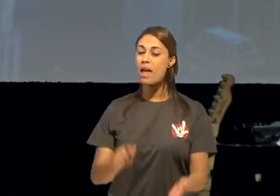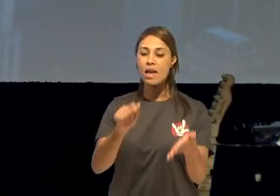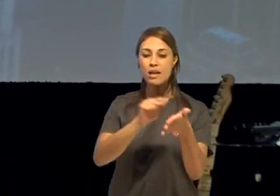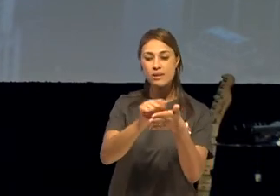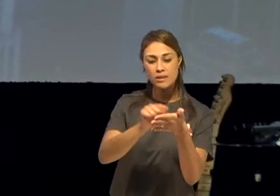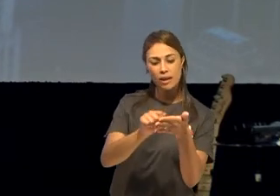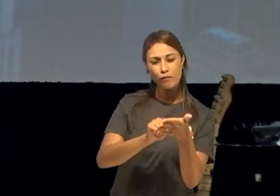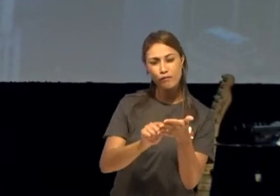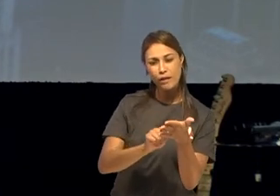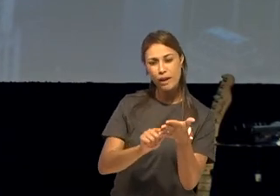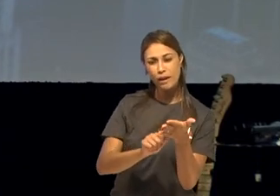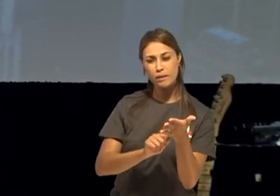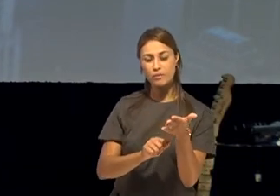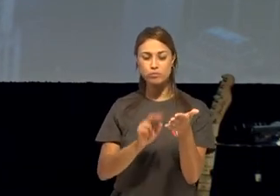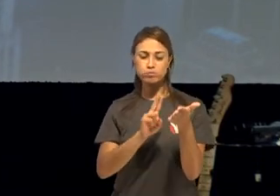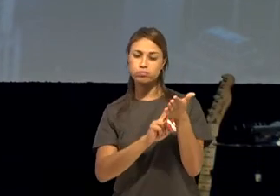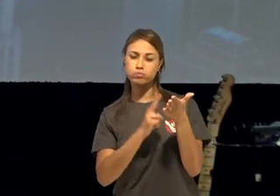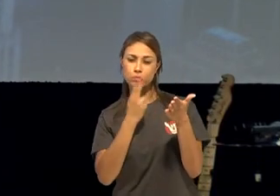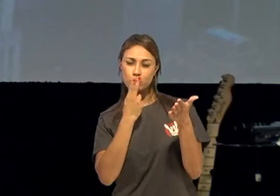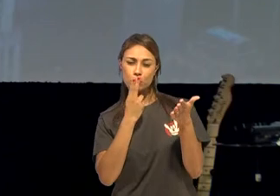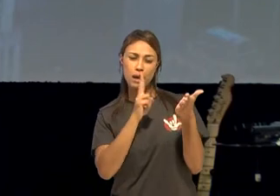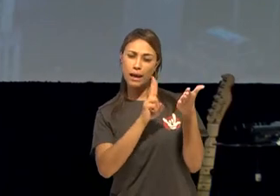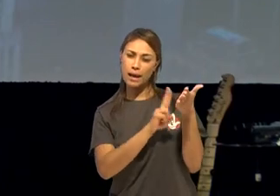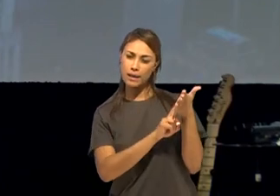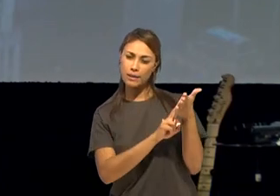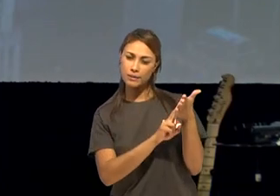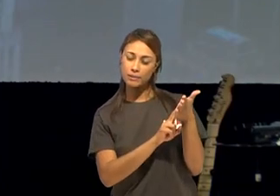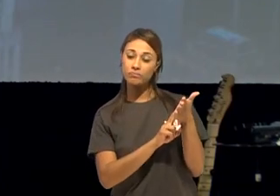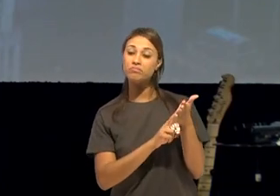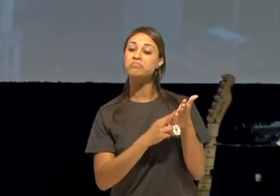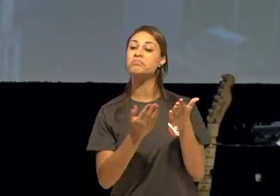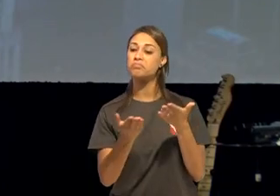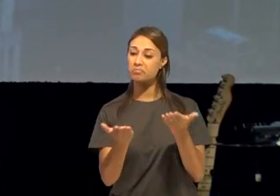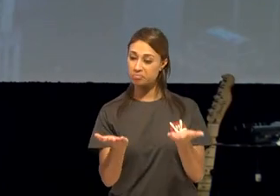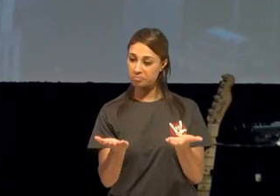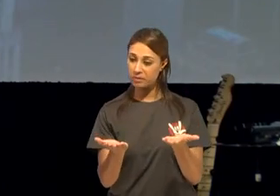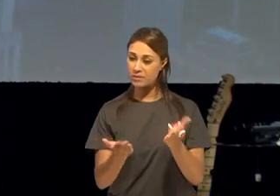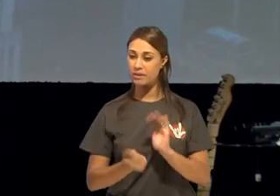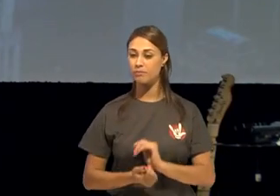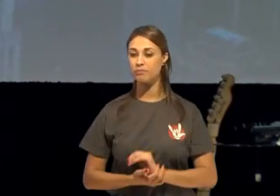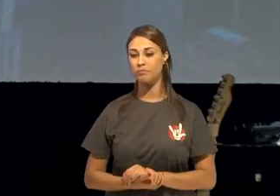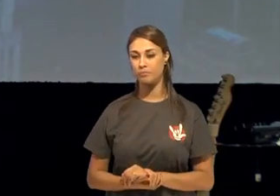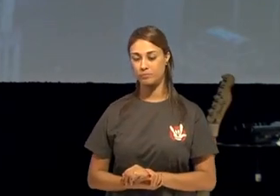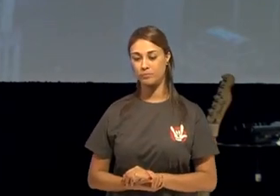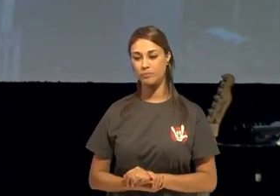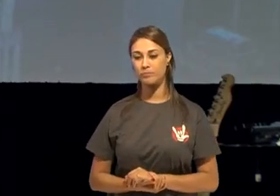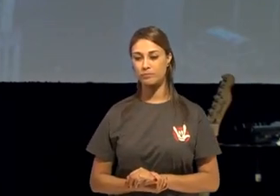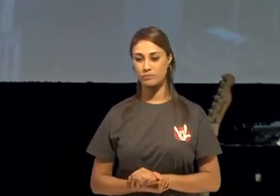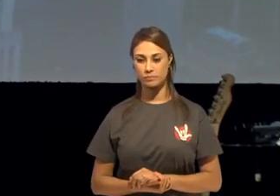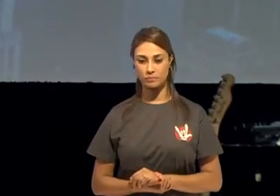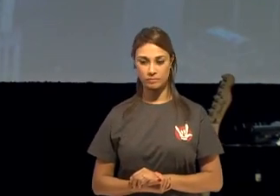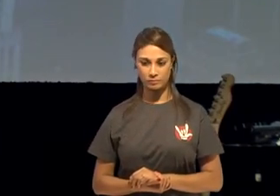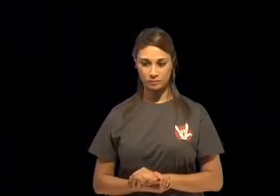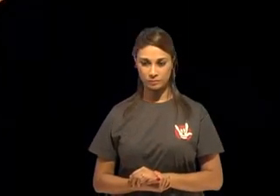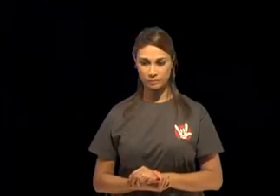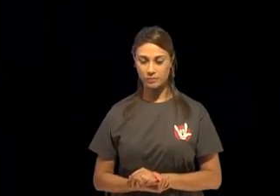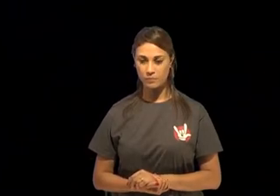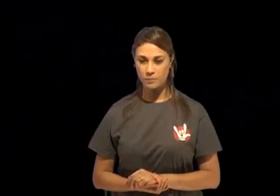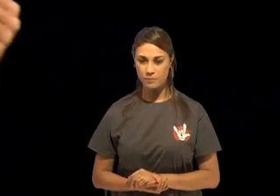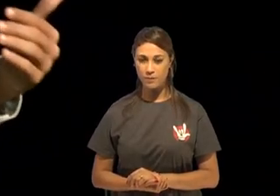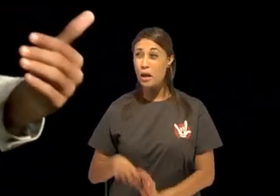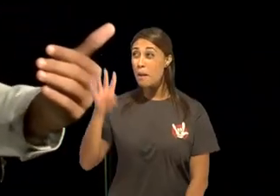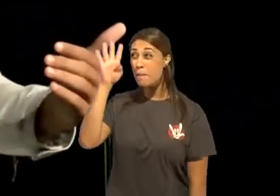vezes, pai espiritual ultrapassa a naturalidade. Imagina